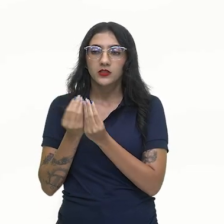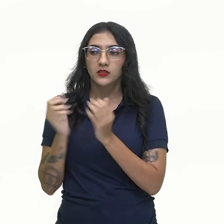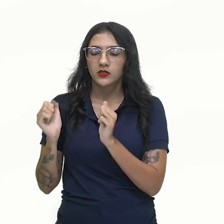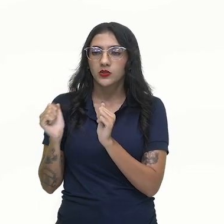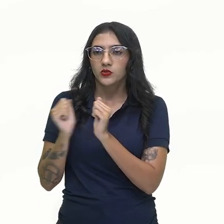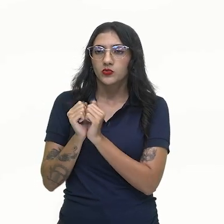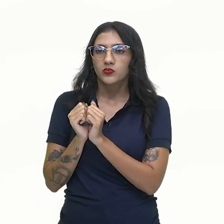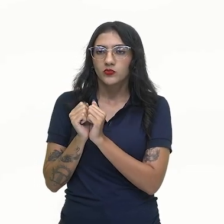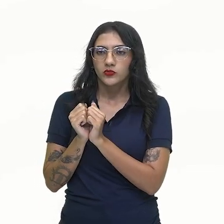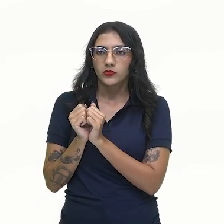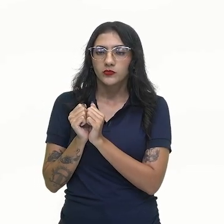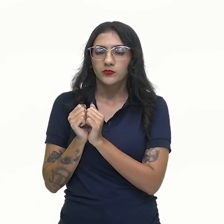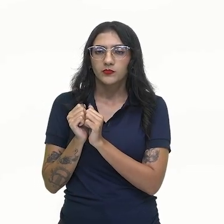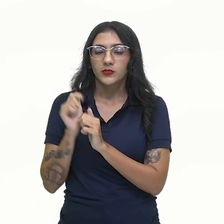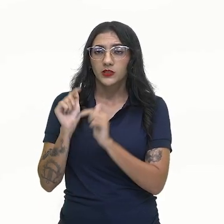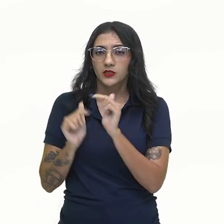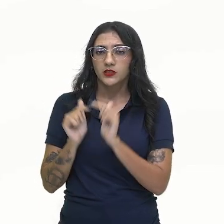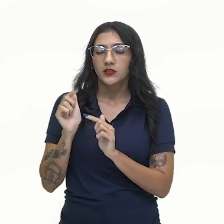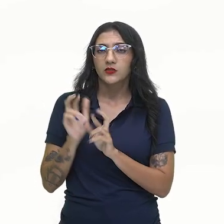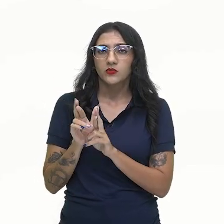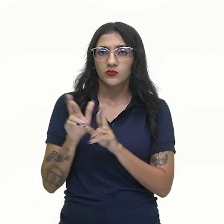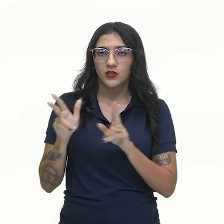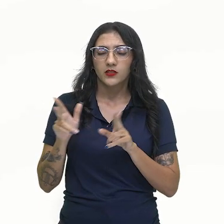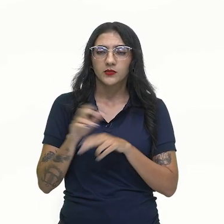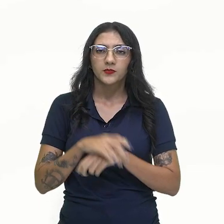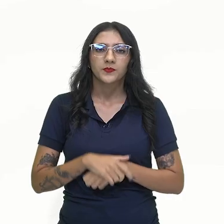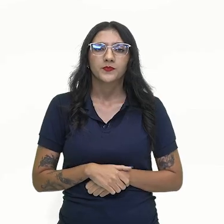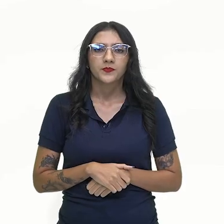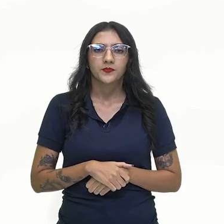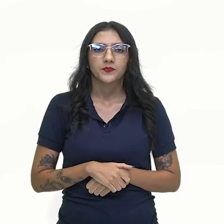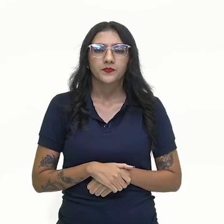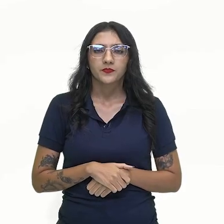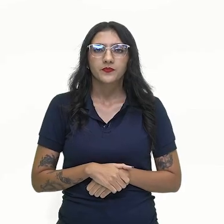químicos diferentes. Tá certo? Então, tenho